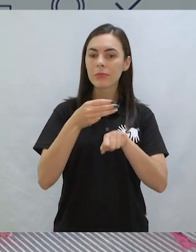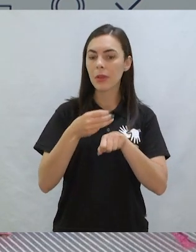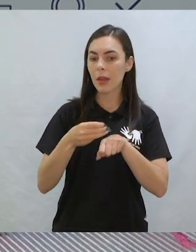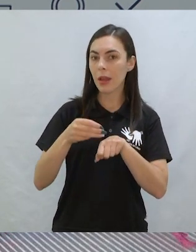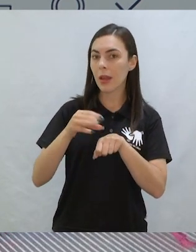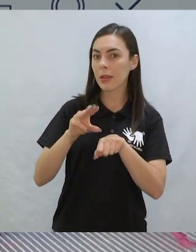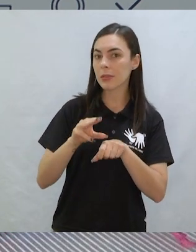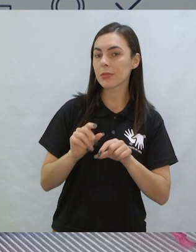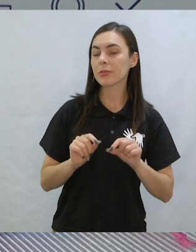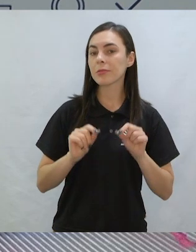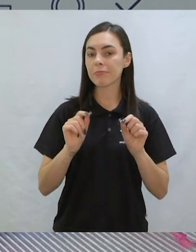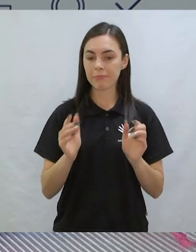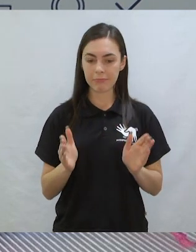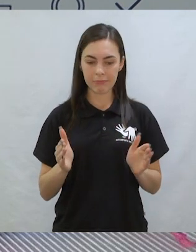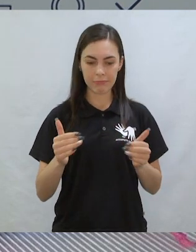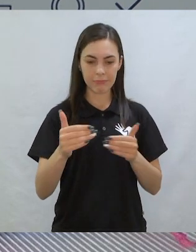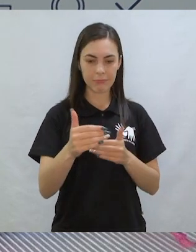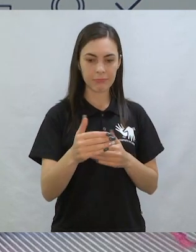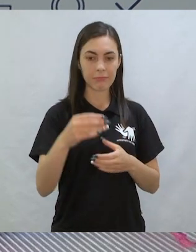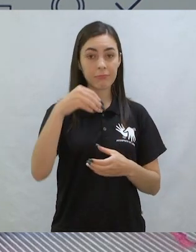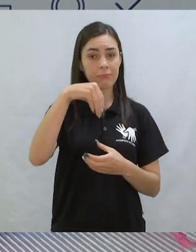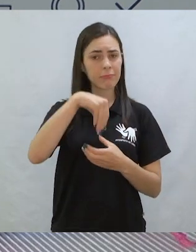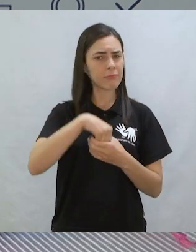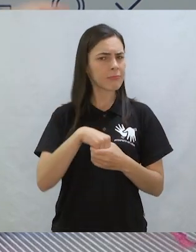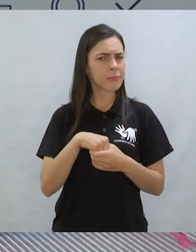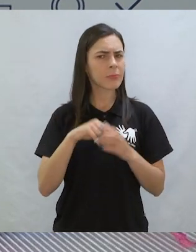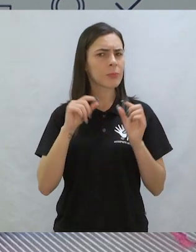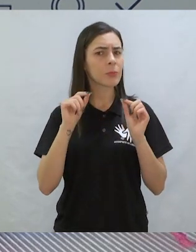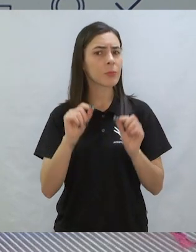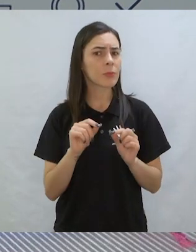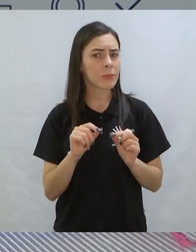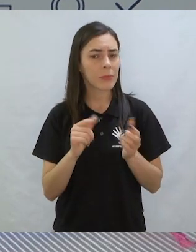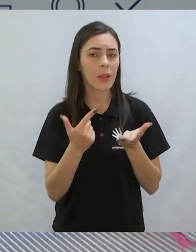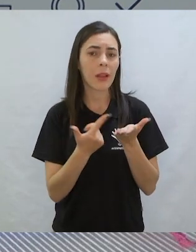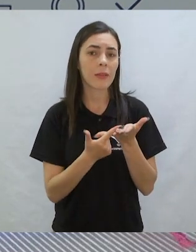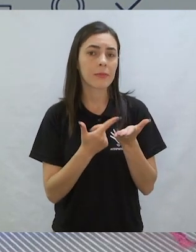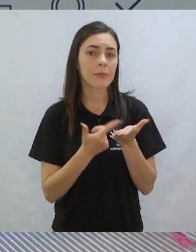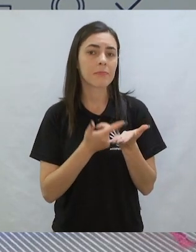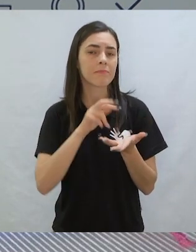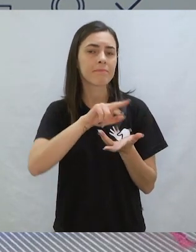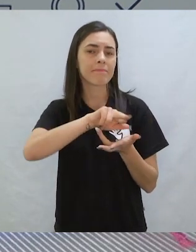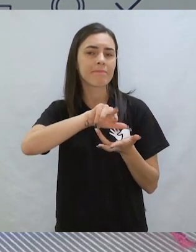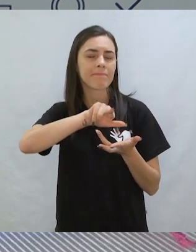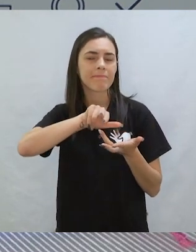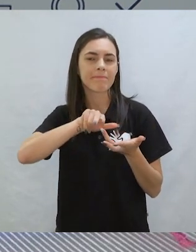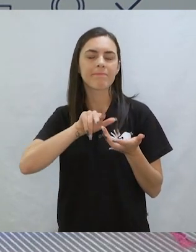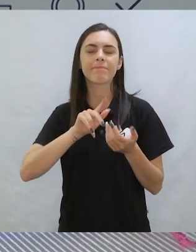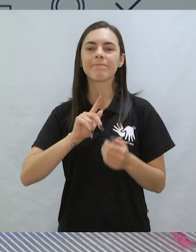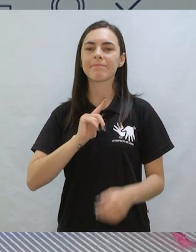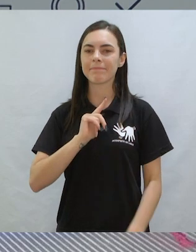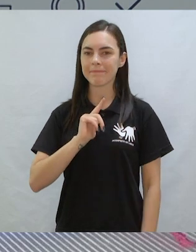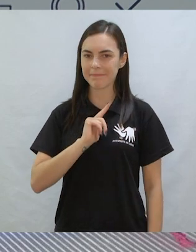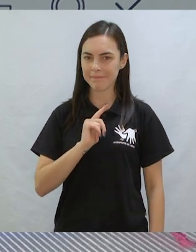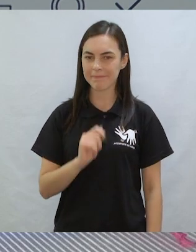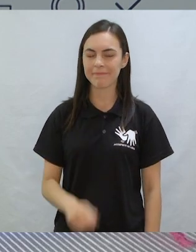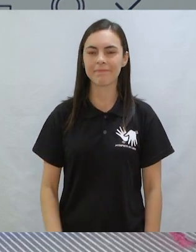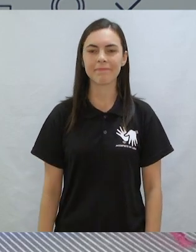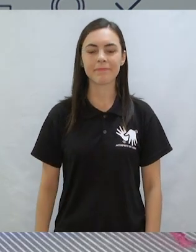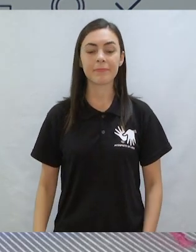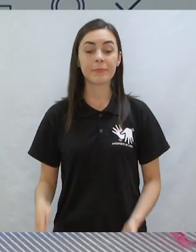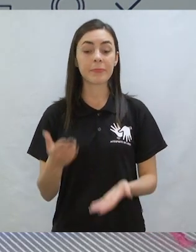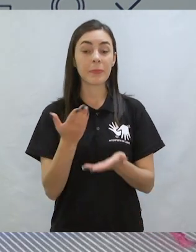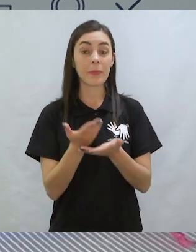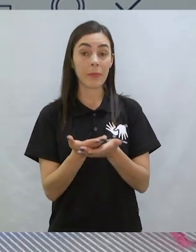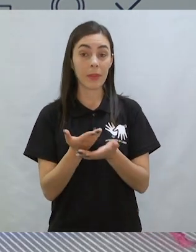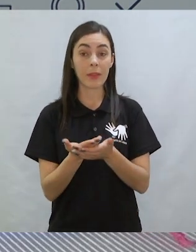dica foi o quê? Que dentro desta caixa tinham o quê? Vários livros. E